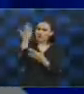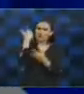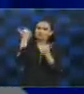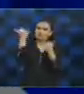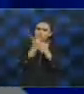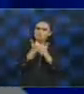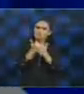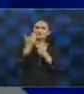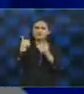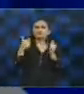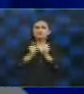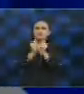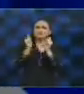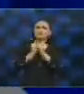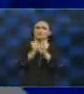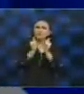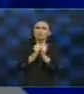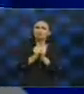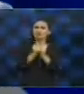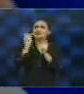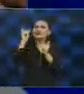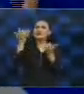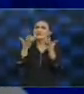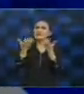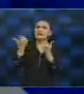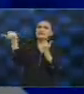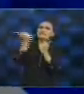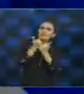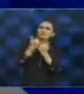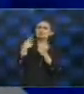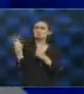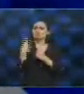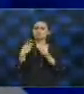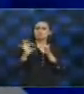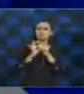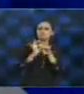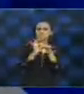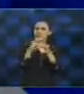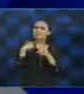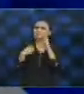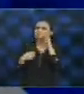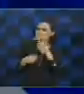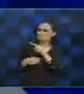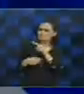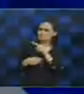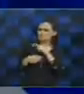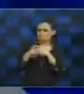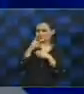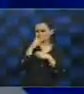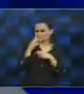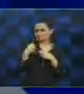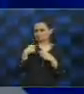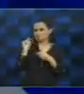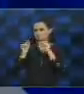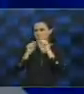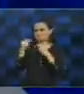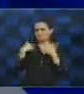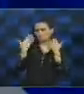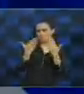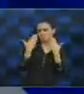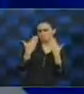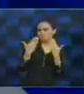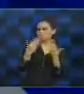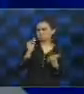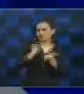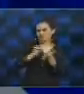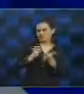Ele ficava comigo o tempo inteiro, queria ser meu vice. Dizia que seria uma dupla imbatível. E eu olhava para ele e dizia assim, alguma coisa não faz com que eu confie nele. Ele precisa